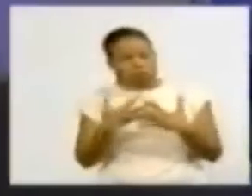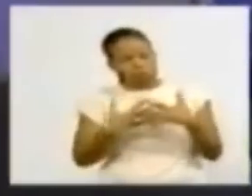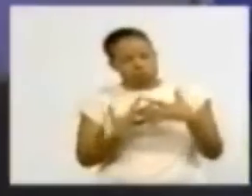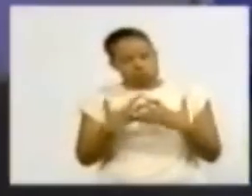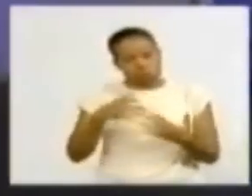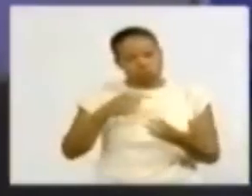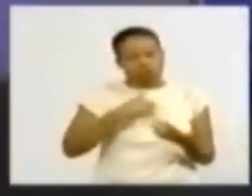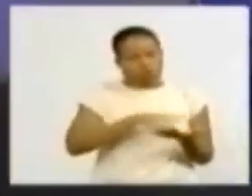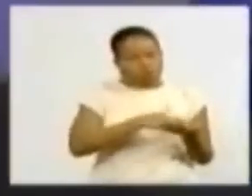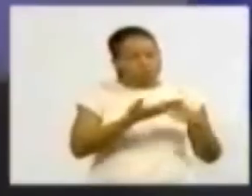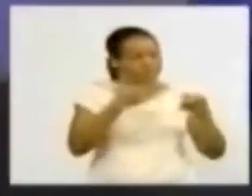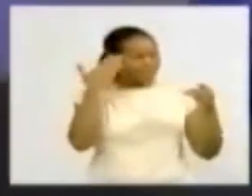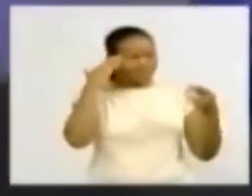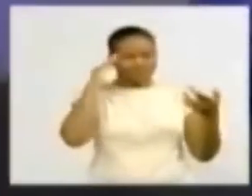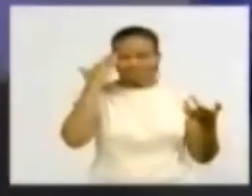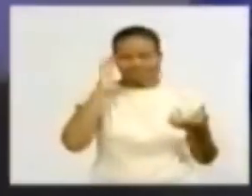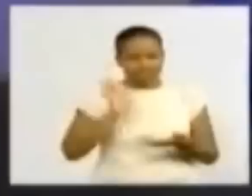para me impedir de compreender,